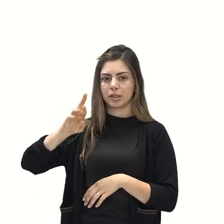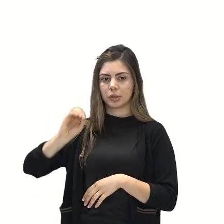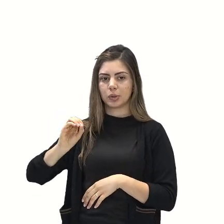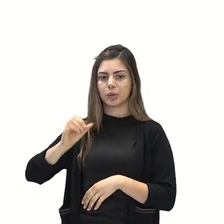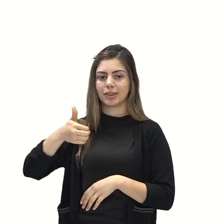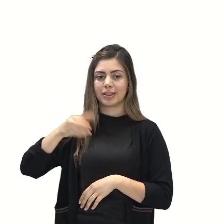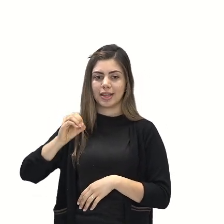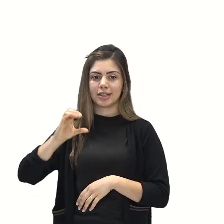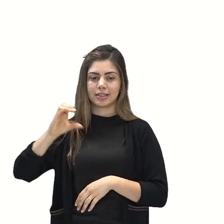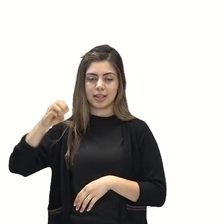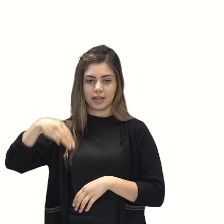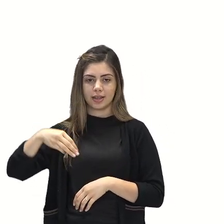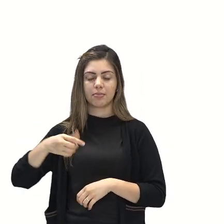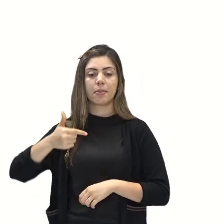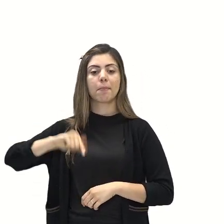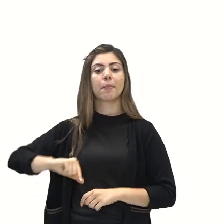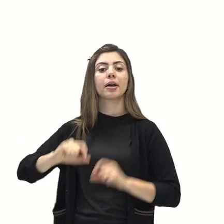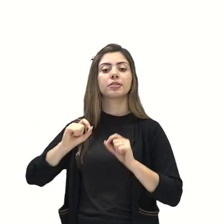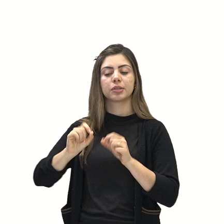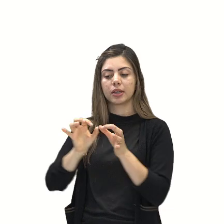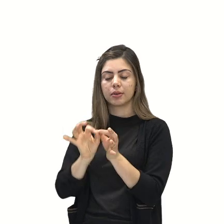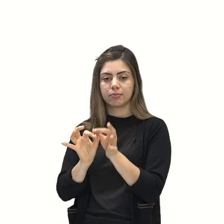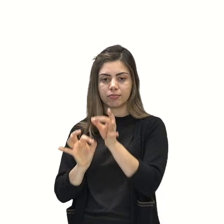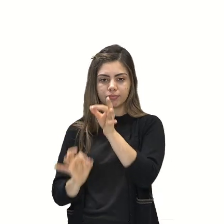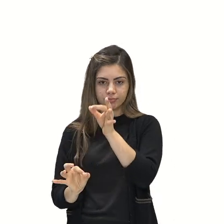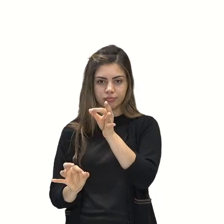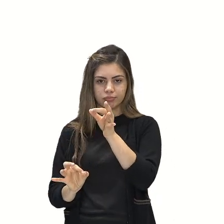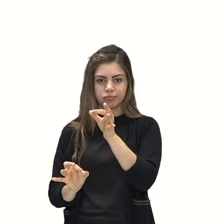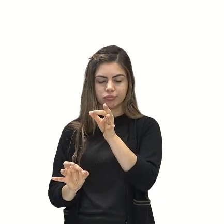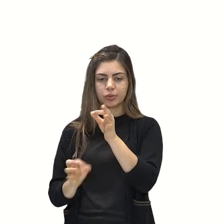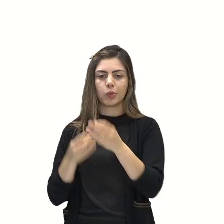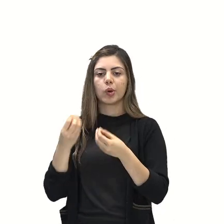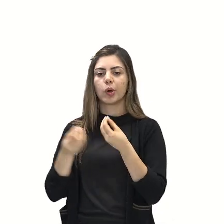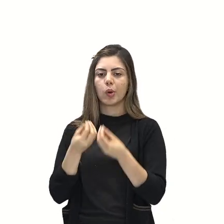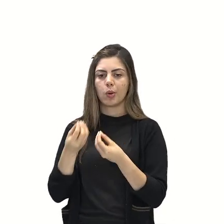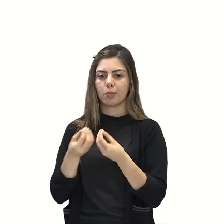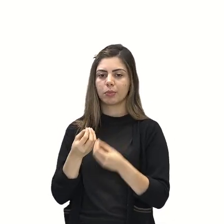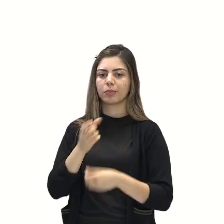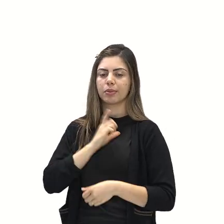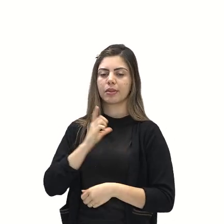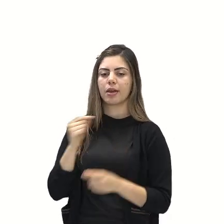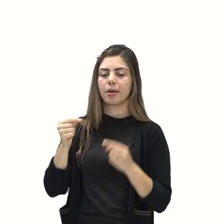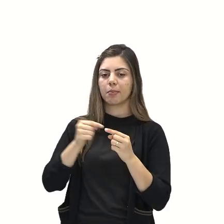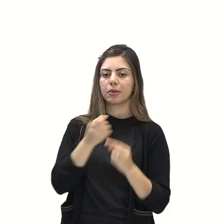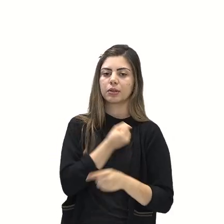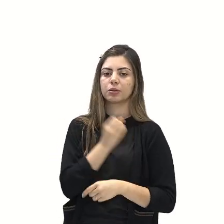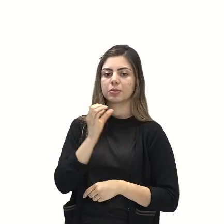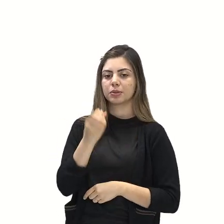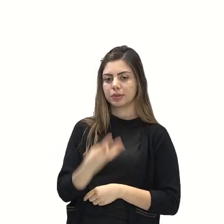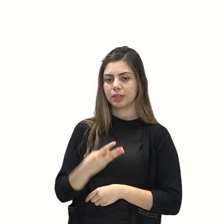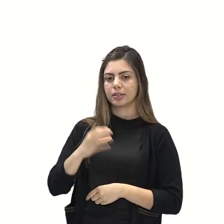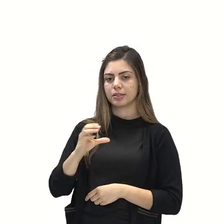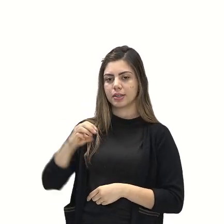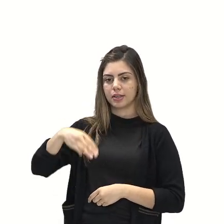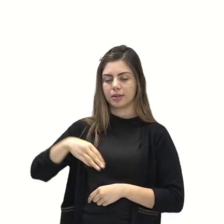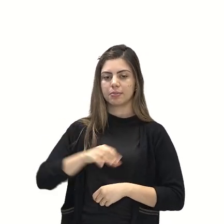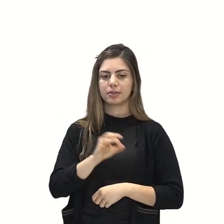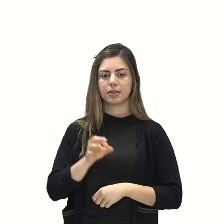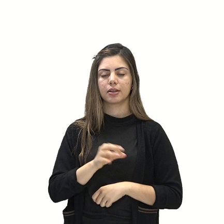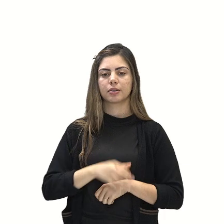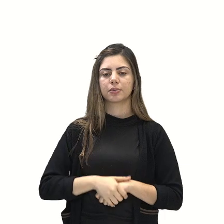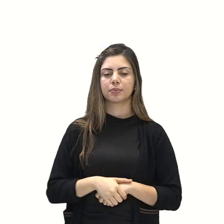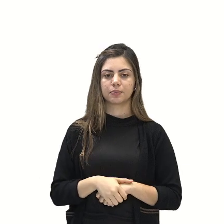a altura, né, faltou a nossa altura, 3 centímetros.